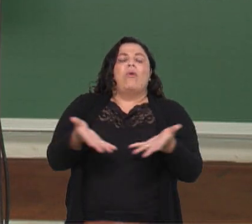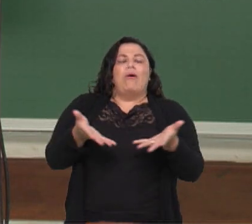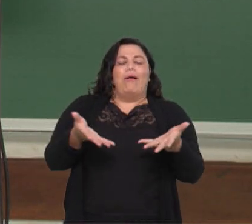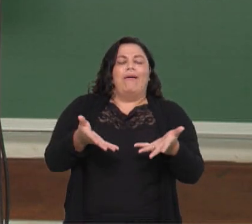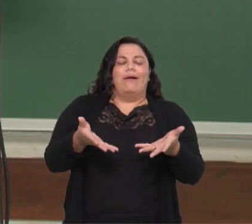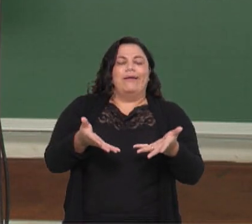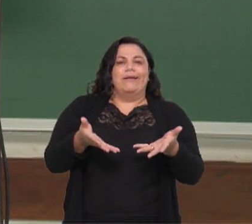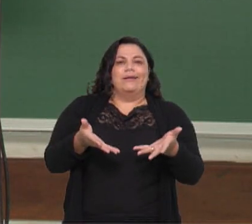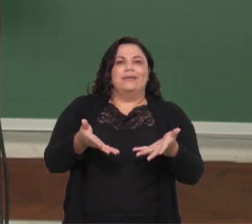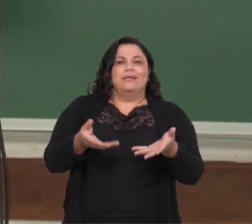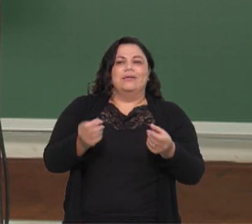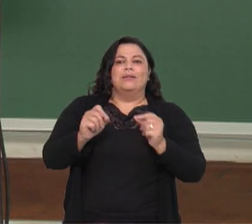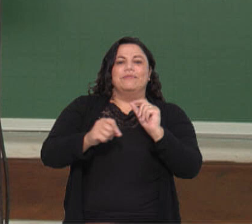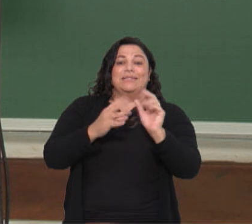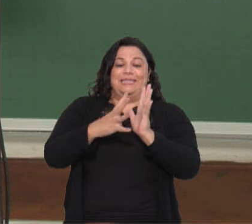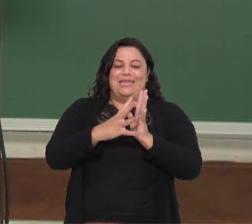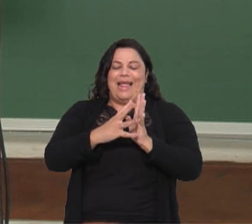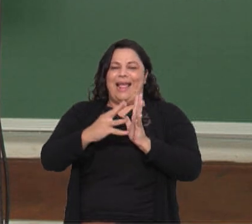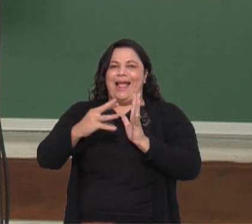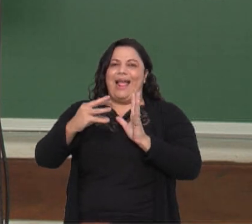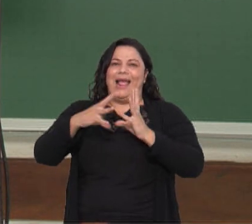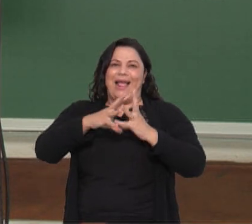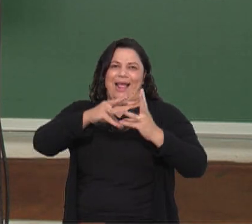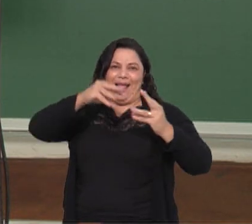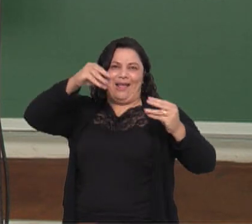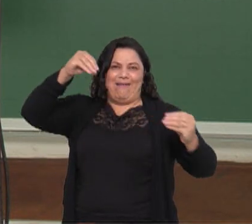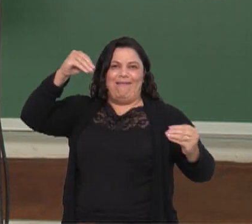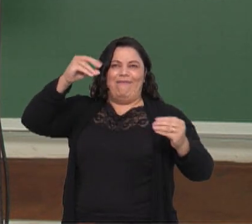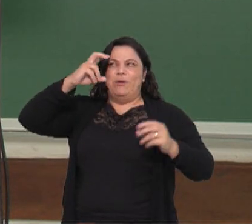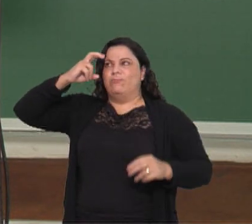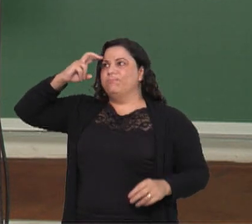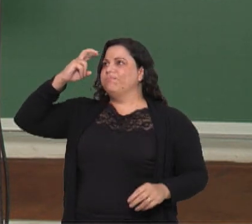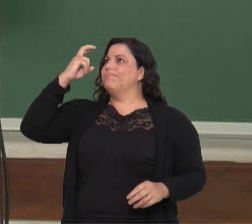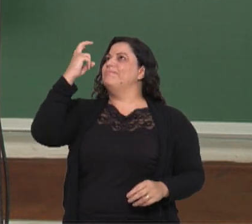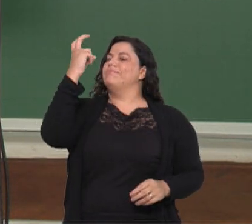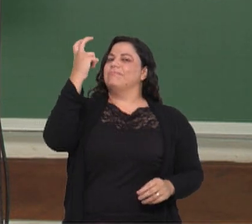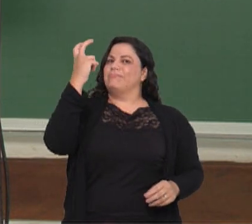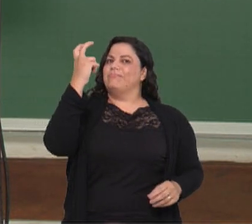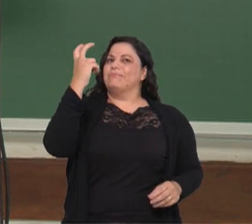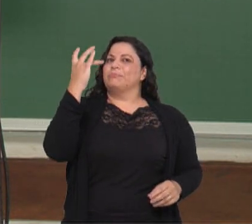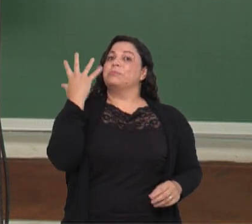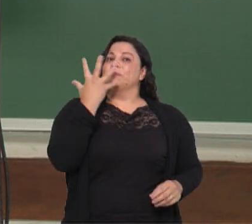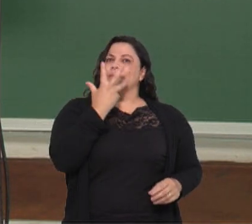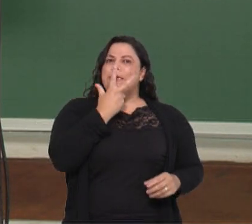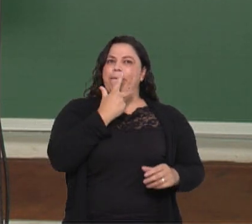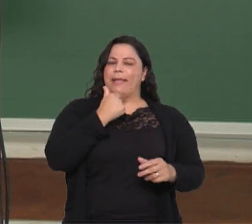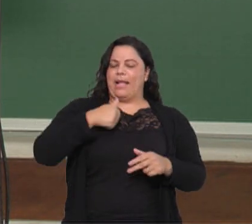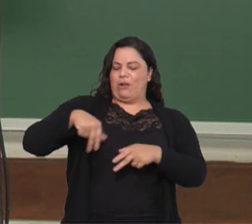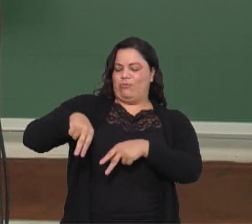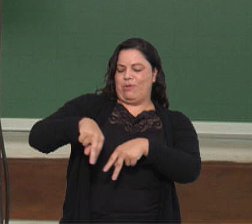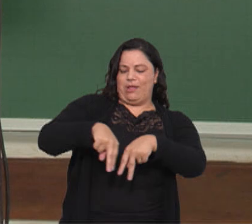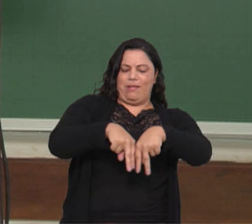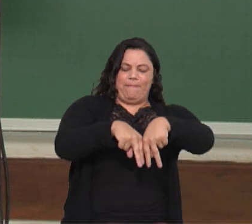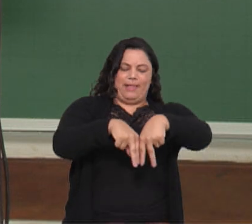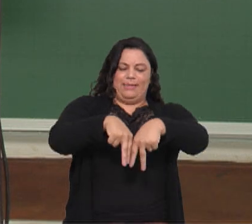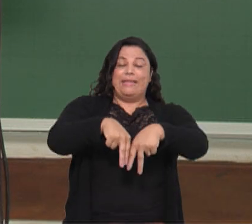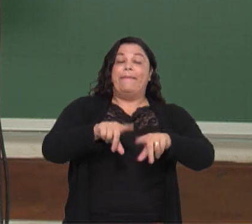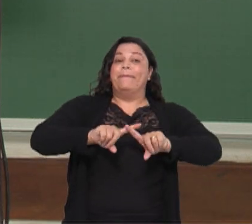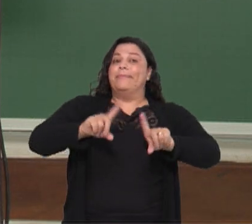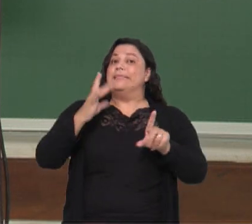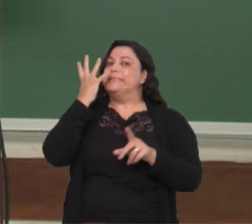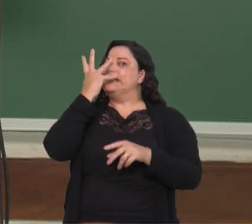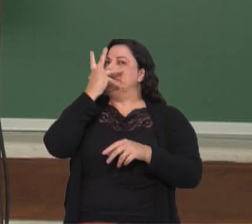aquilo que está por trás, a alma, o intelecto da pessoa. Você vê como belo, não o corpo, mas agora a beleza